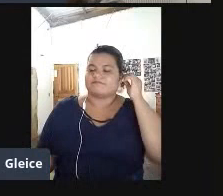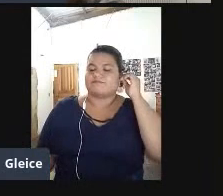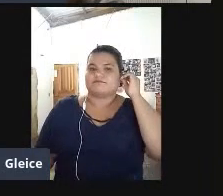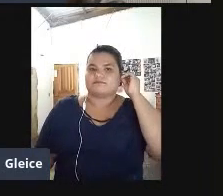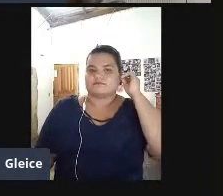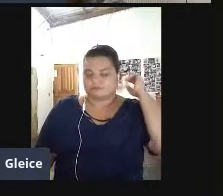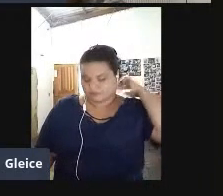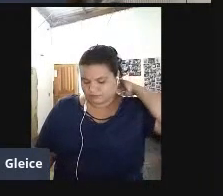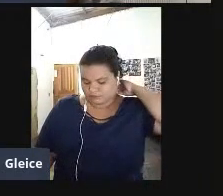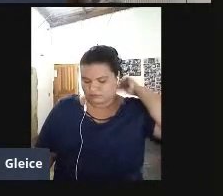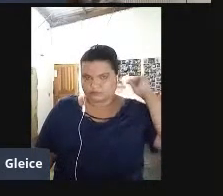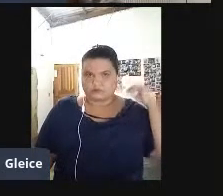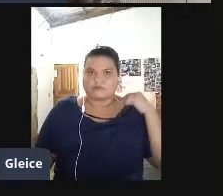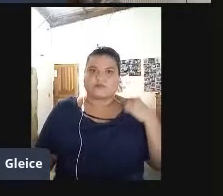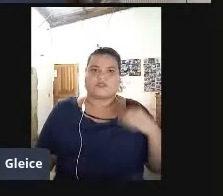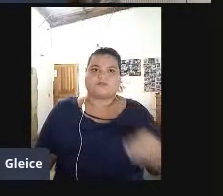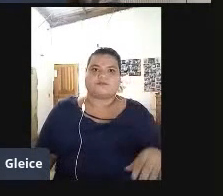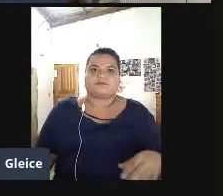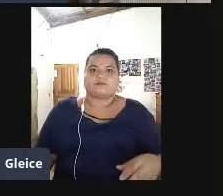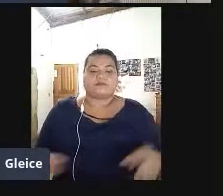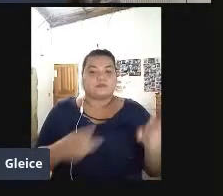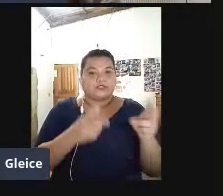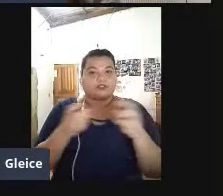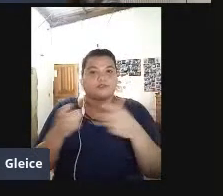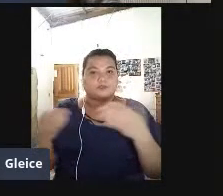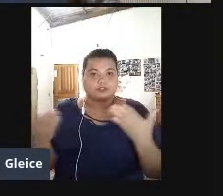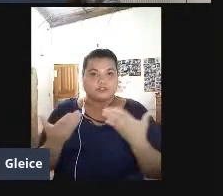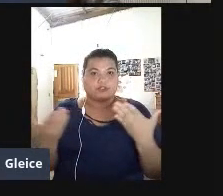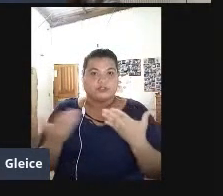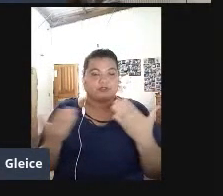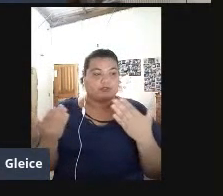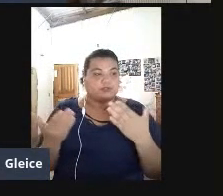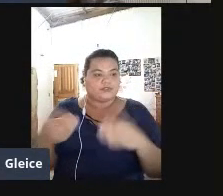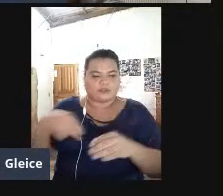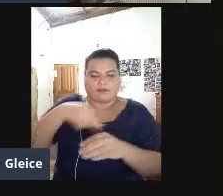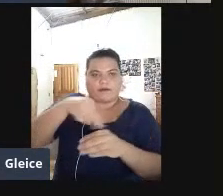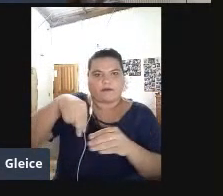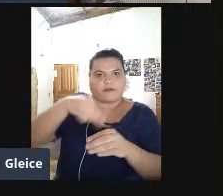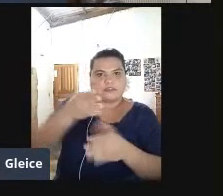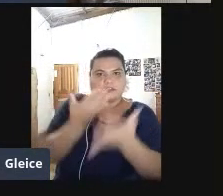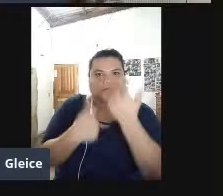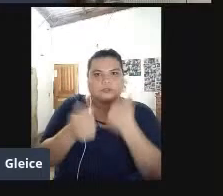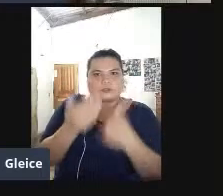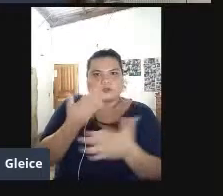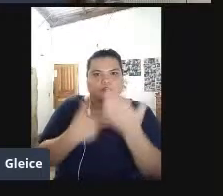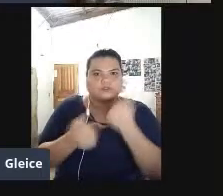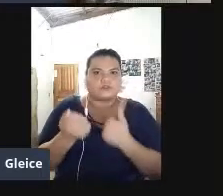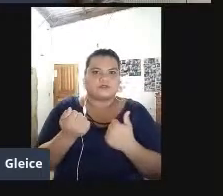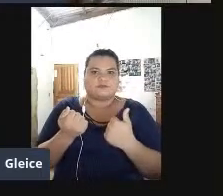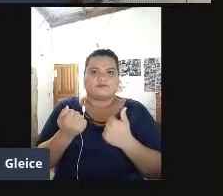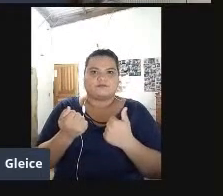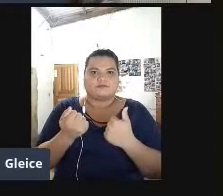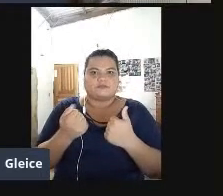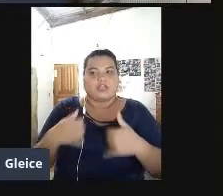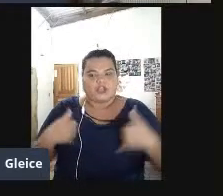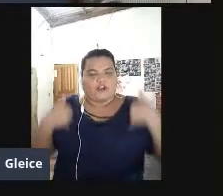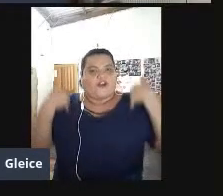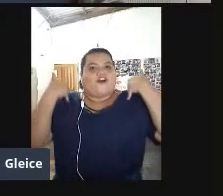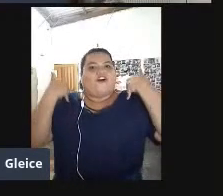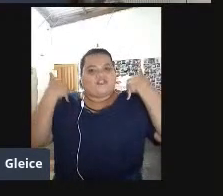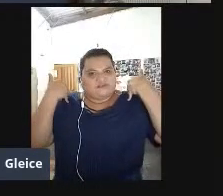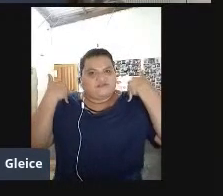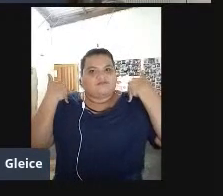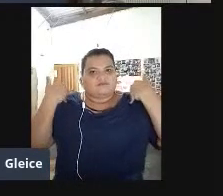Estabelecer e ver que hoje, gente, a nutrição precoce ela é automática é motivo de muito orgulho. Porque